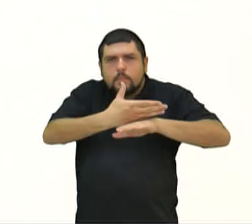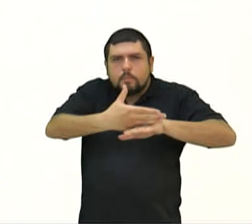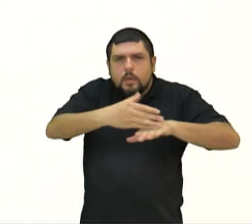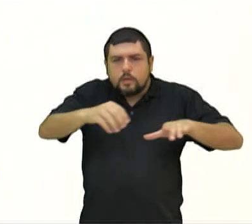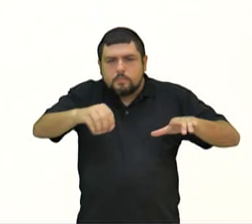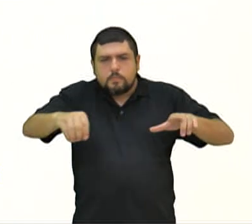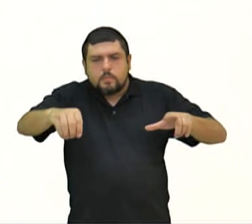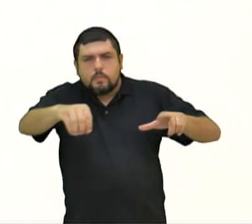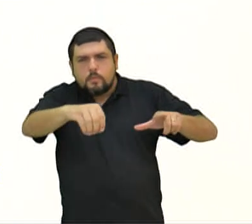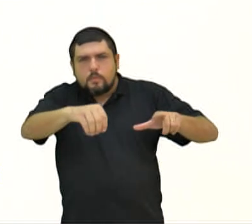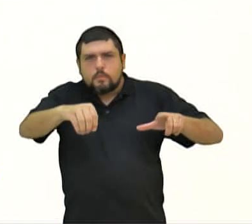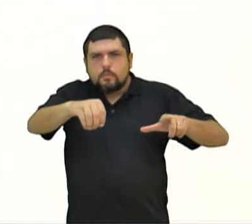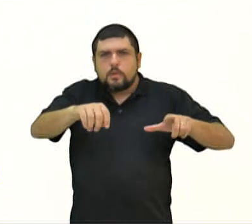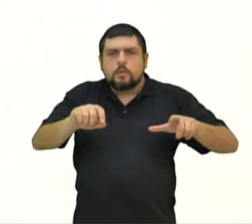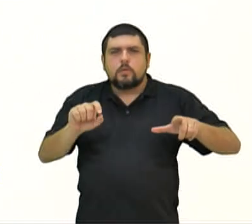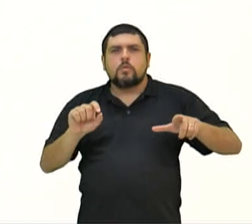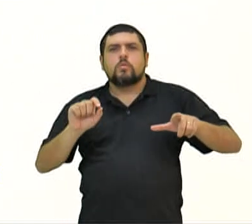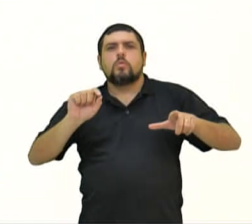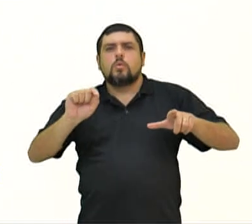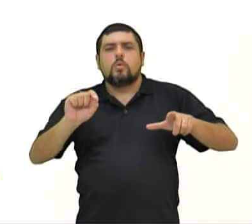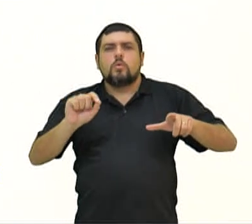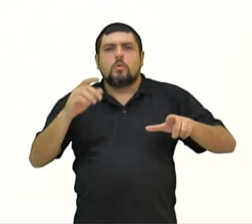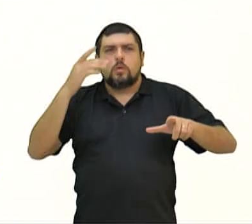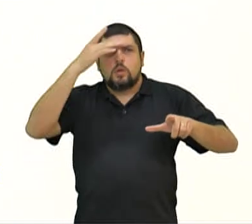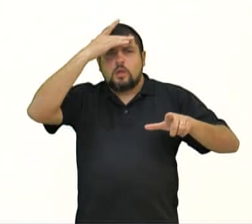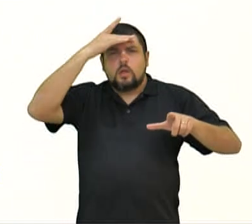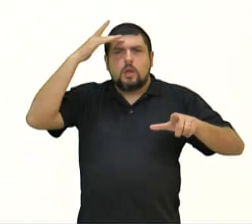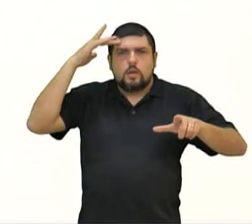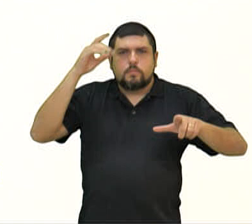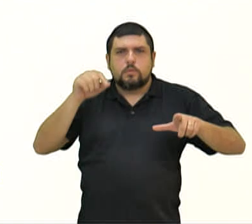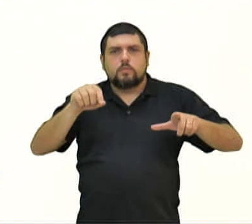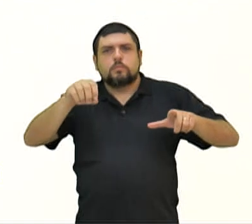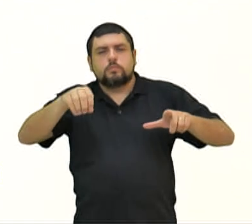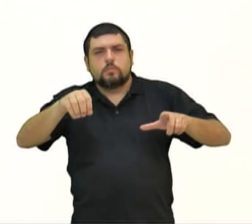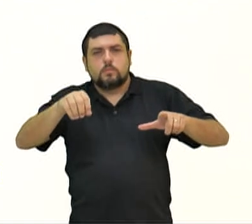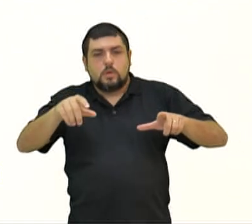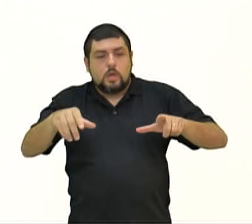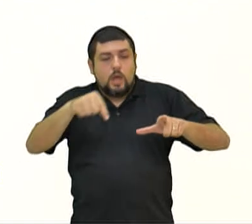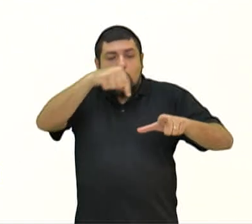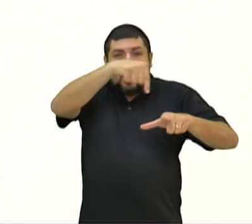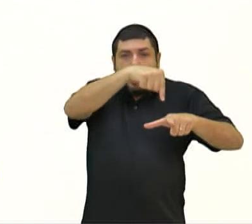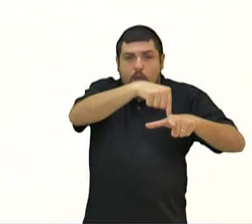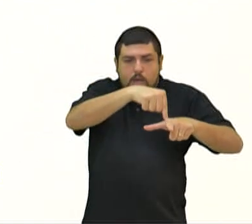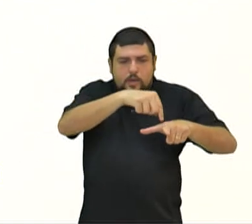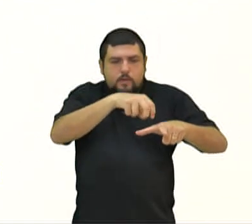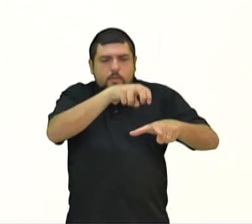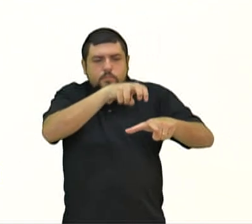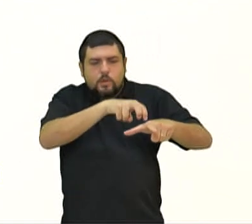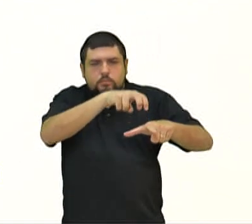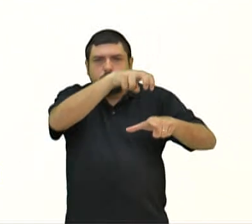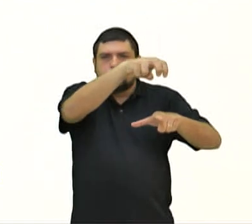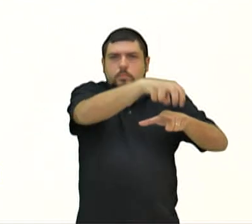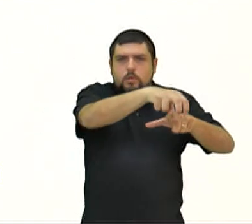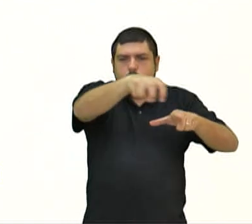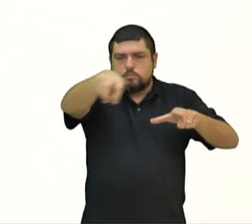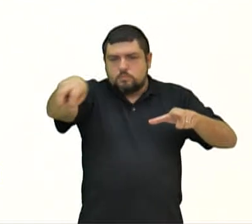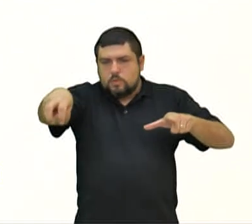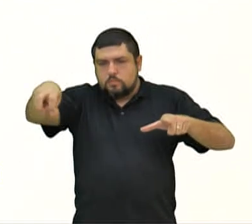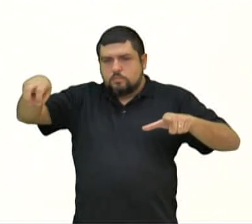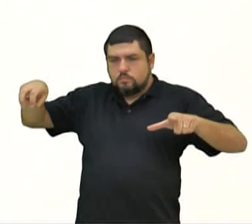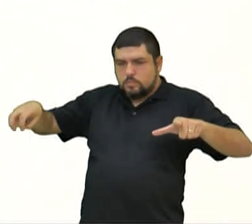alguns desenhos ali que representam umas pessoas sentadas em umas cadeiras. Esses sentados nas cadeiras